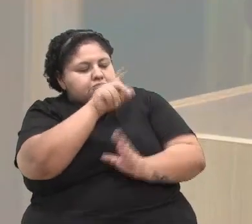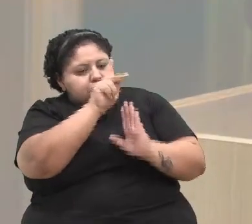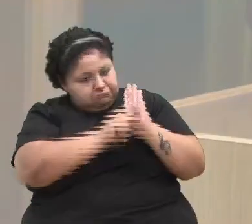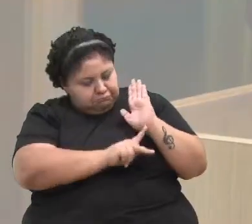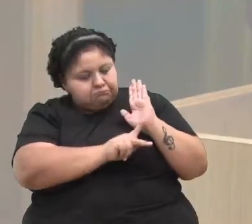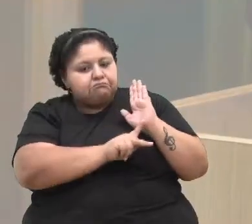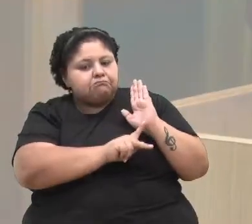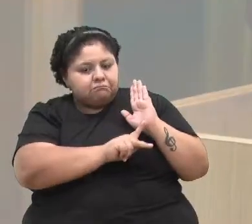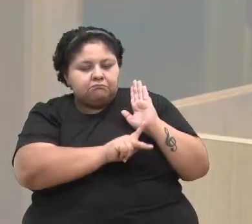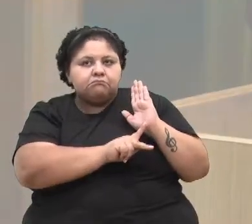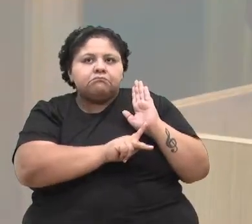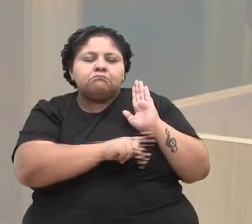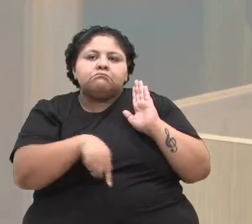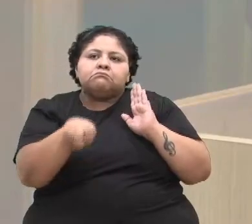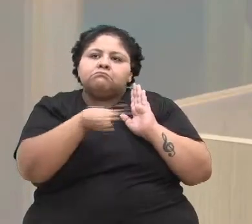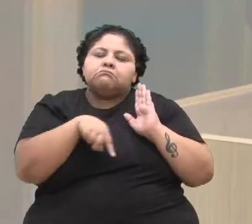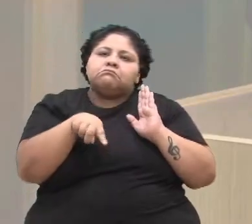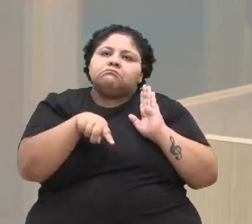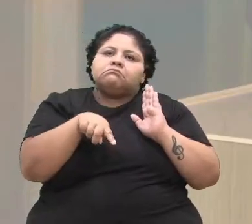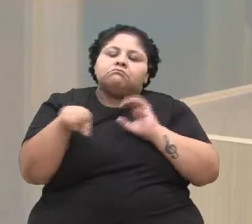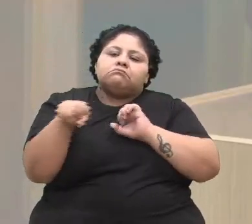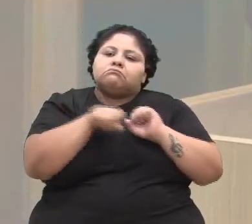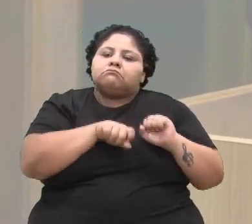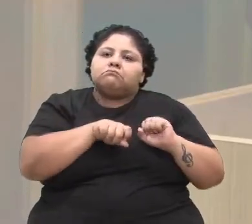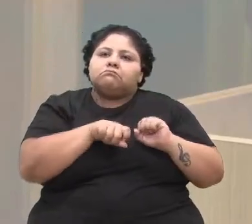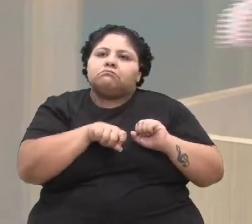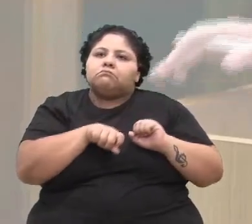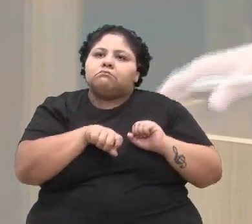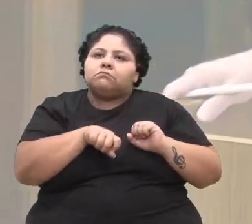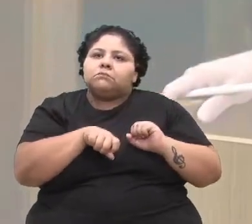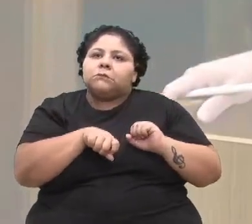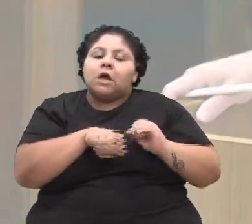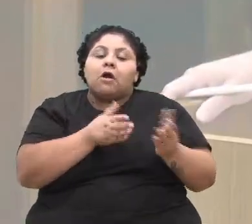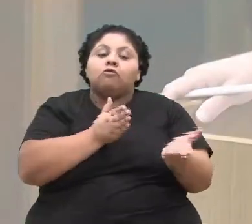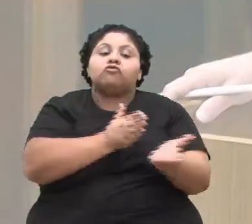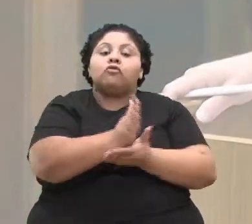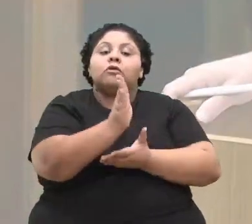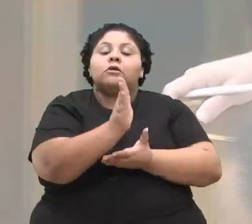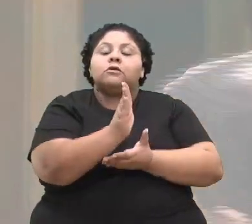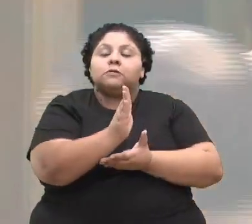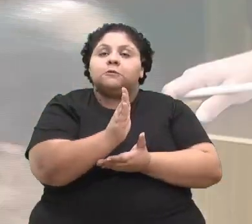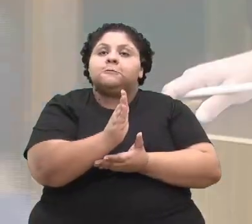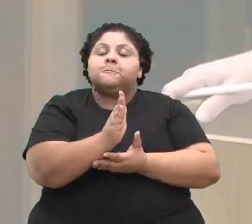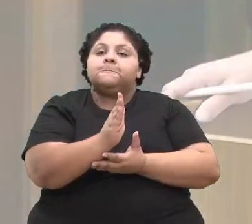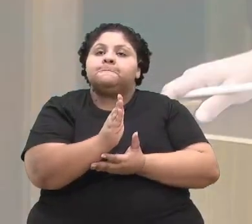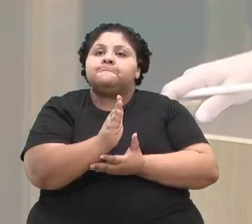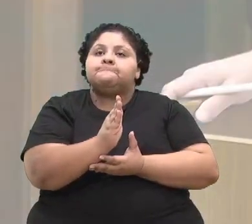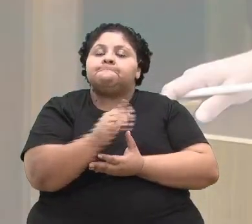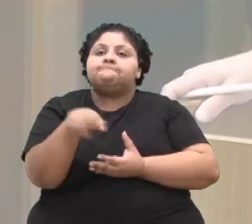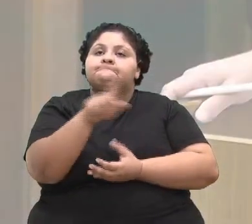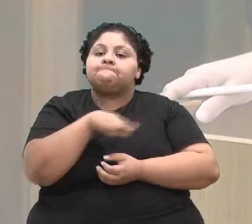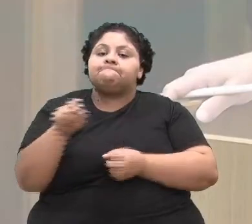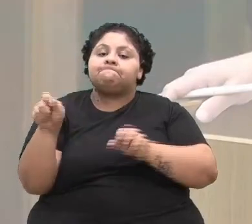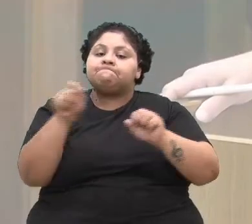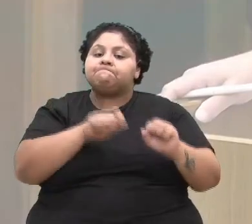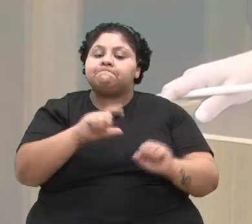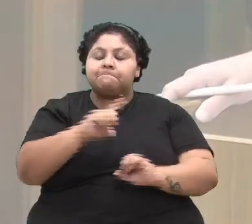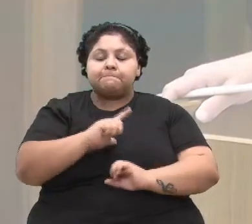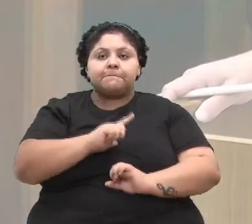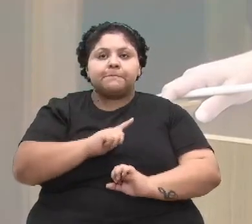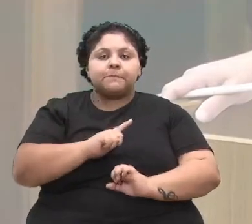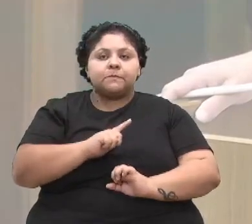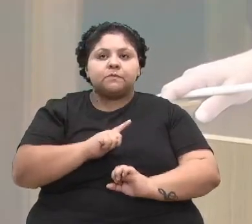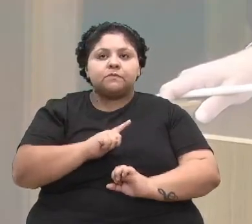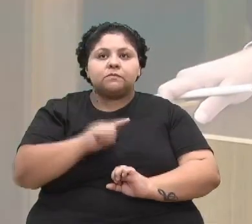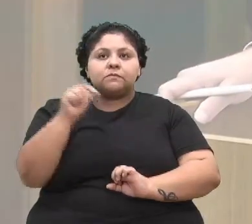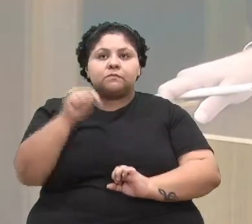projeto, aonde nós possamos, então, permitir com que a gente possa ter, então,